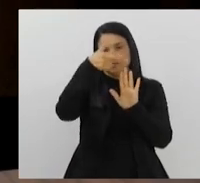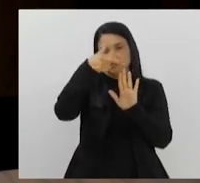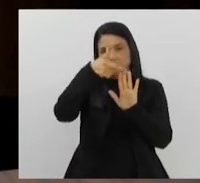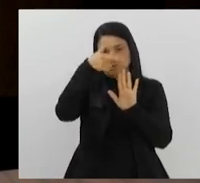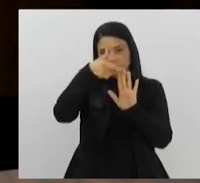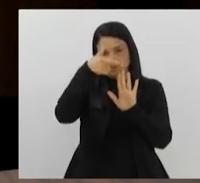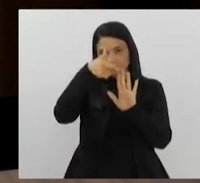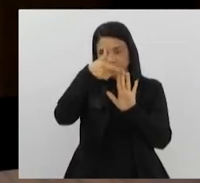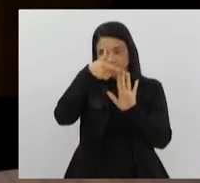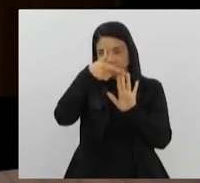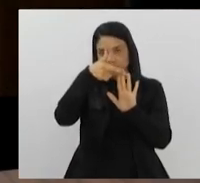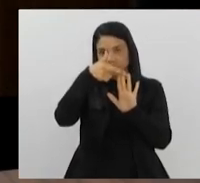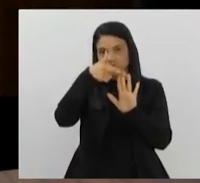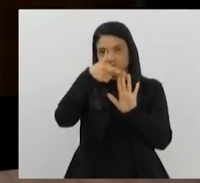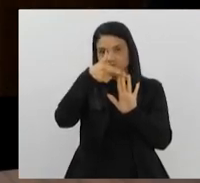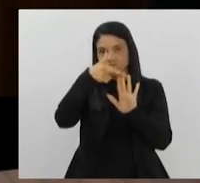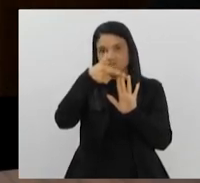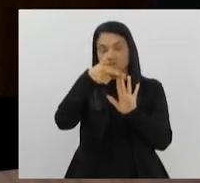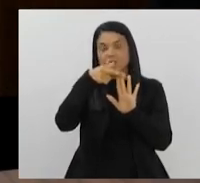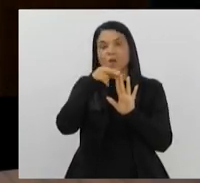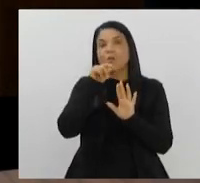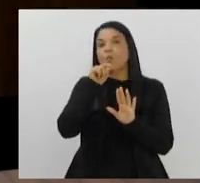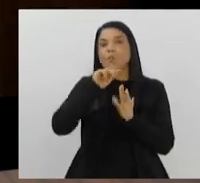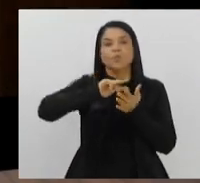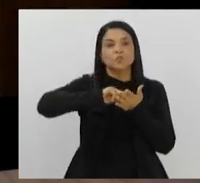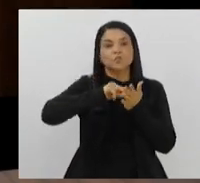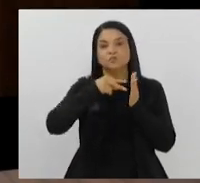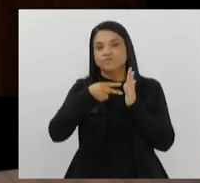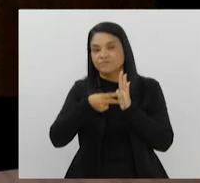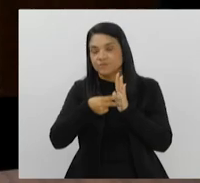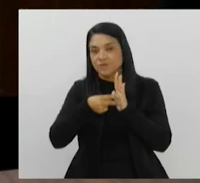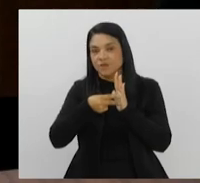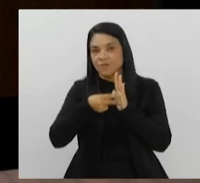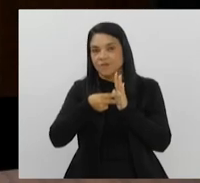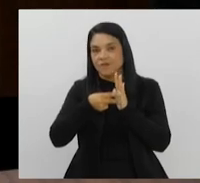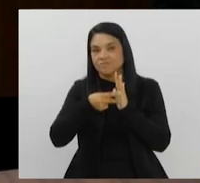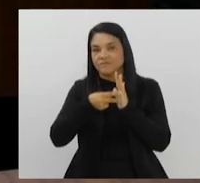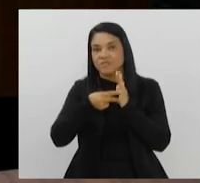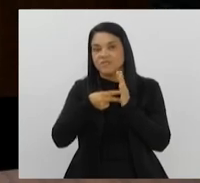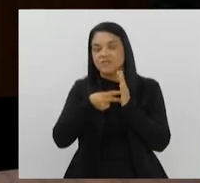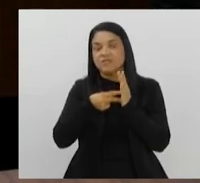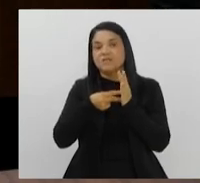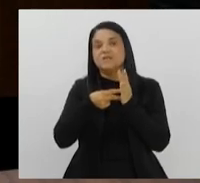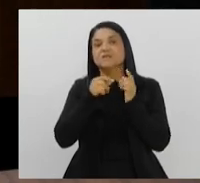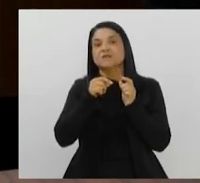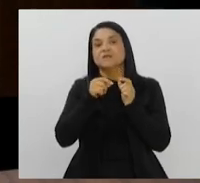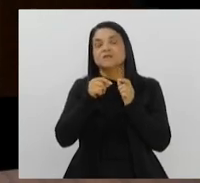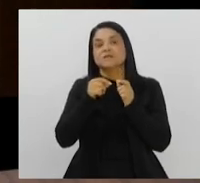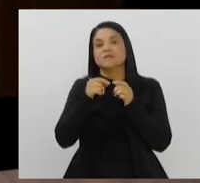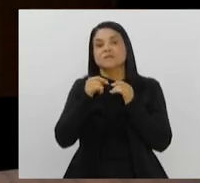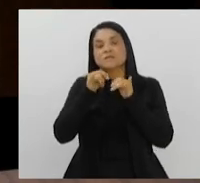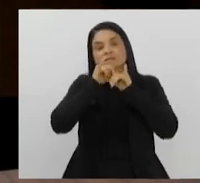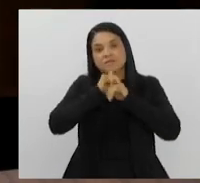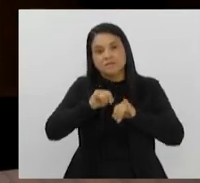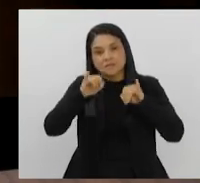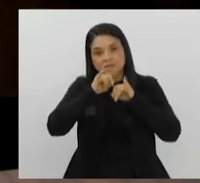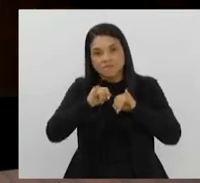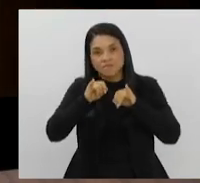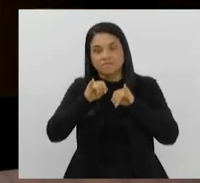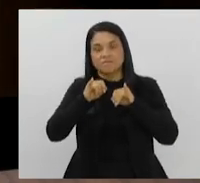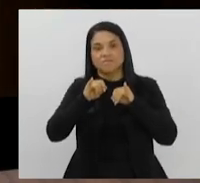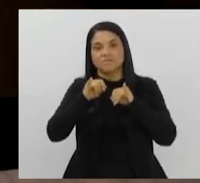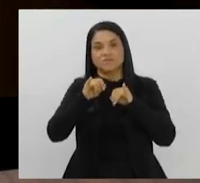que, no fundo, no fundo, é uma declaração de intenção que a Assembleia Legislativa do Rio de Janeiro